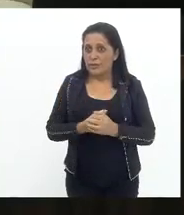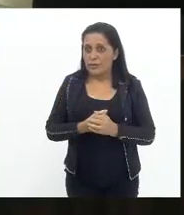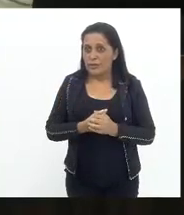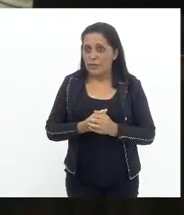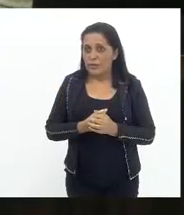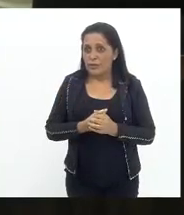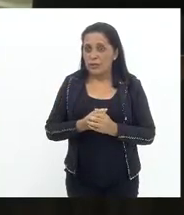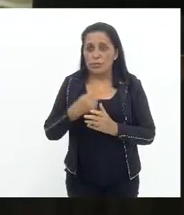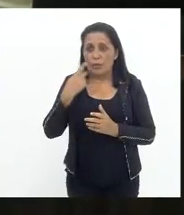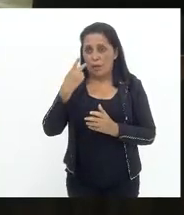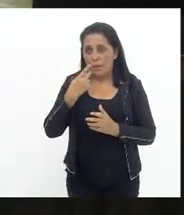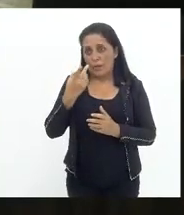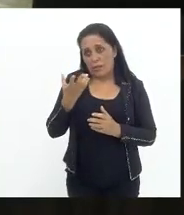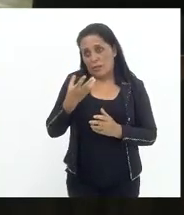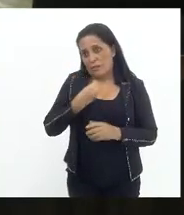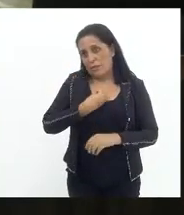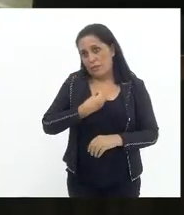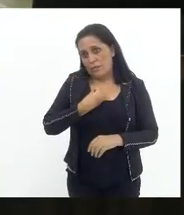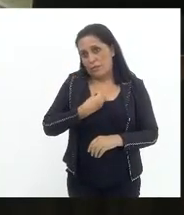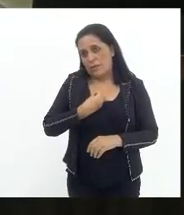se outros parlamentares quiserem participar,